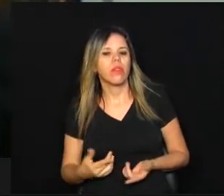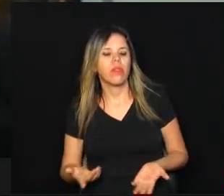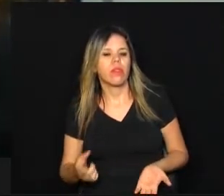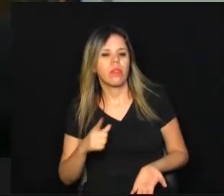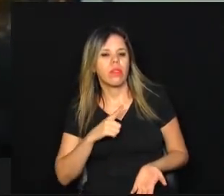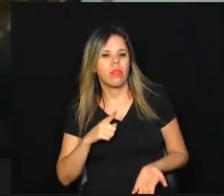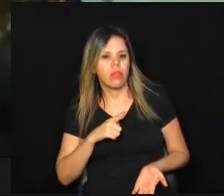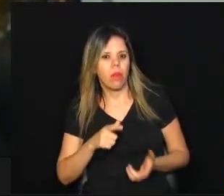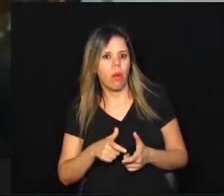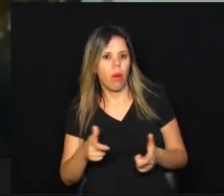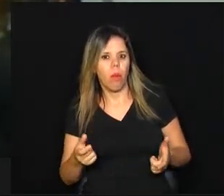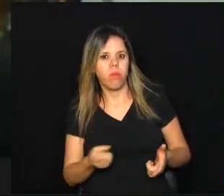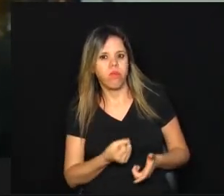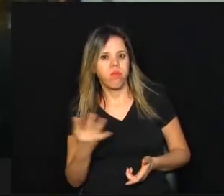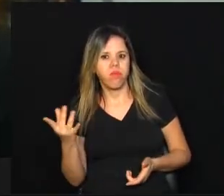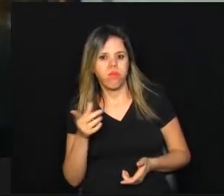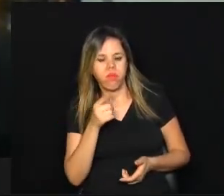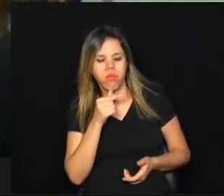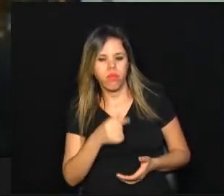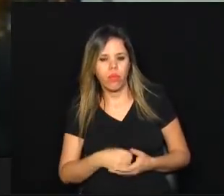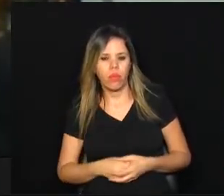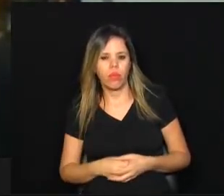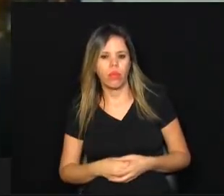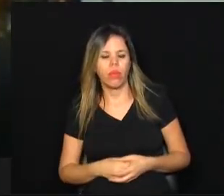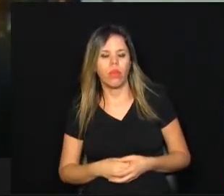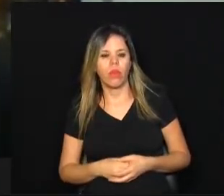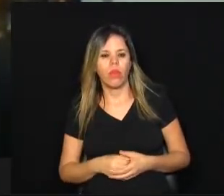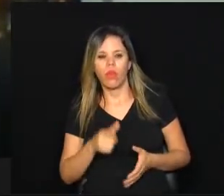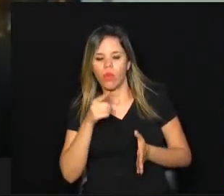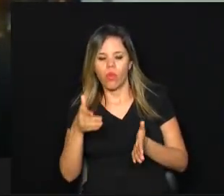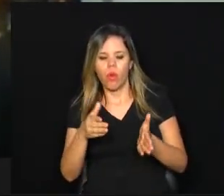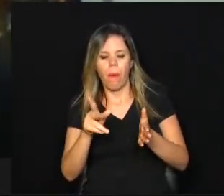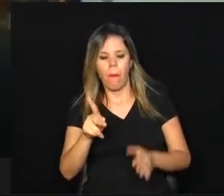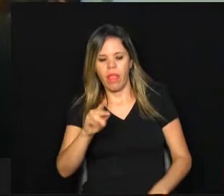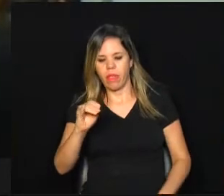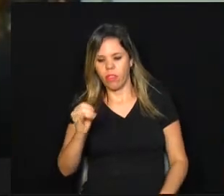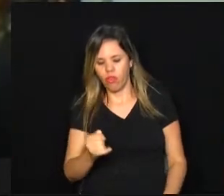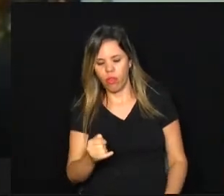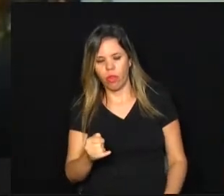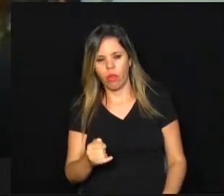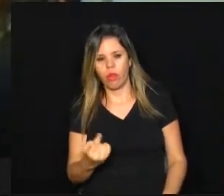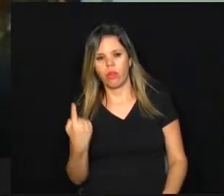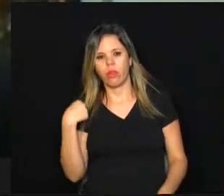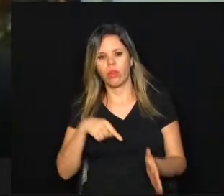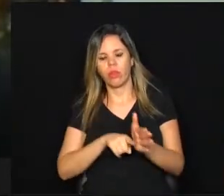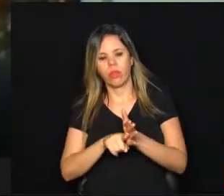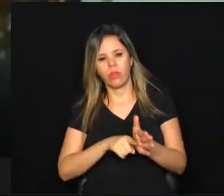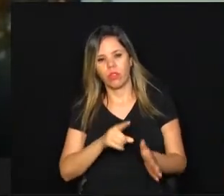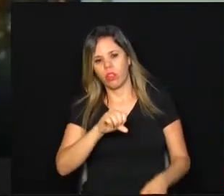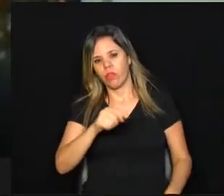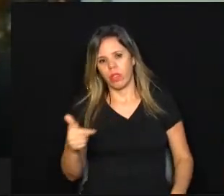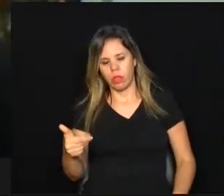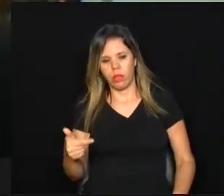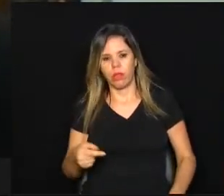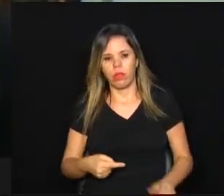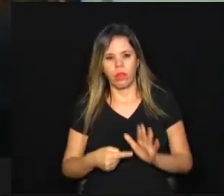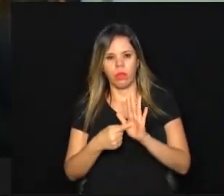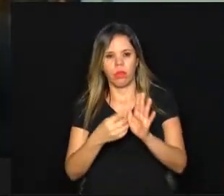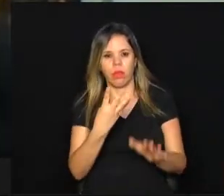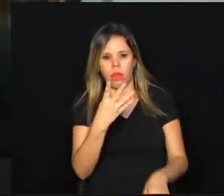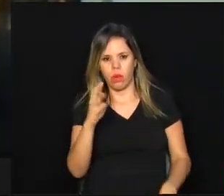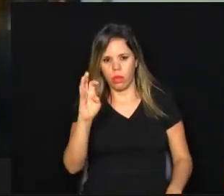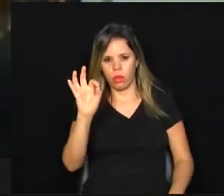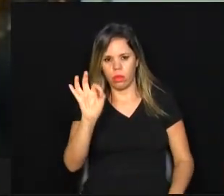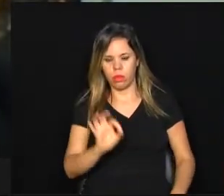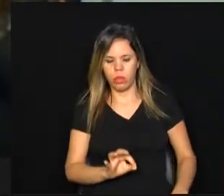tem uma grande quantidade de água. As bacias PCJ, por exemplo, naquele estudo de 92, apontava 45%